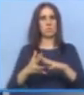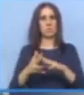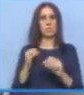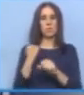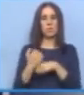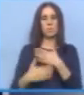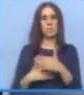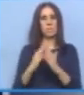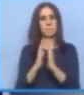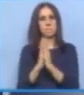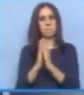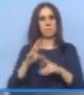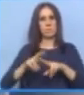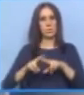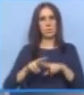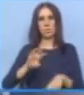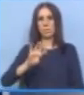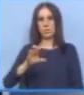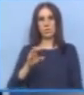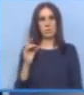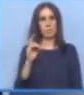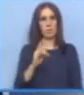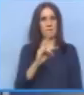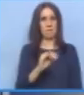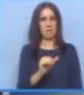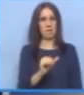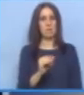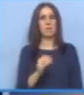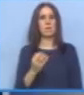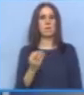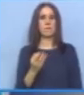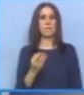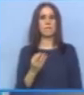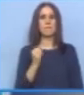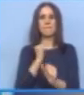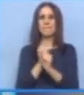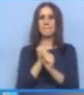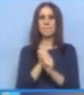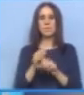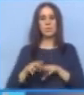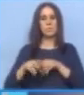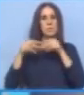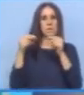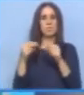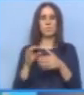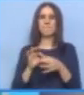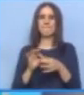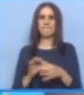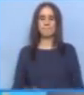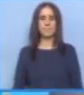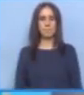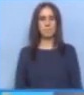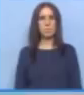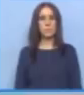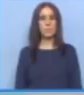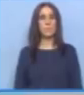trabalho da pastoral prisional no país, na Bolívia. Não é? E, nesse sentido, foi um trabalho que os espiritanos tomaram muito a peito. Ainda antes de